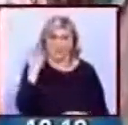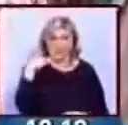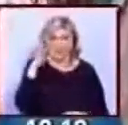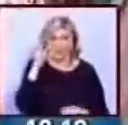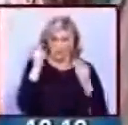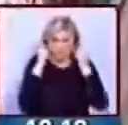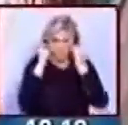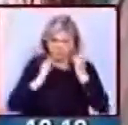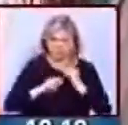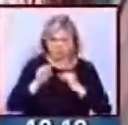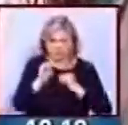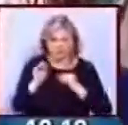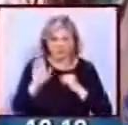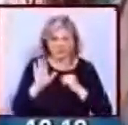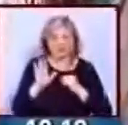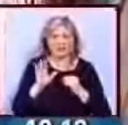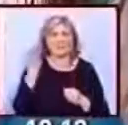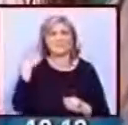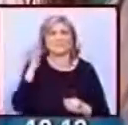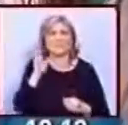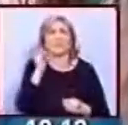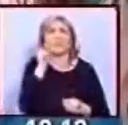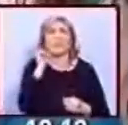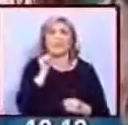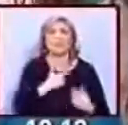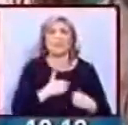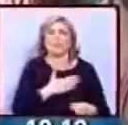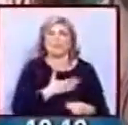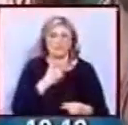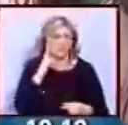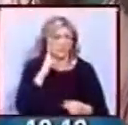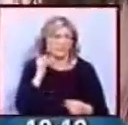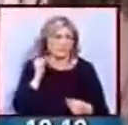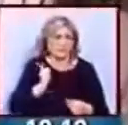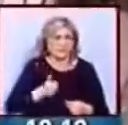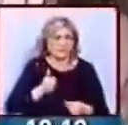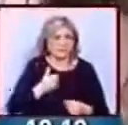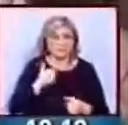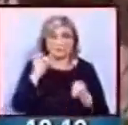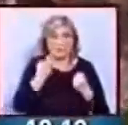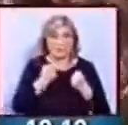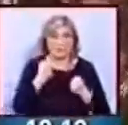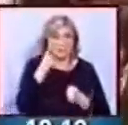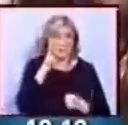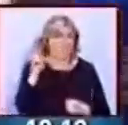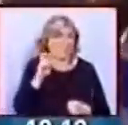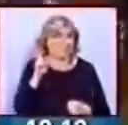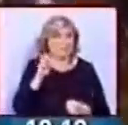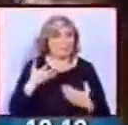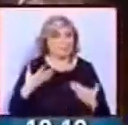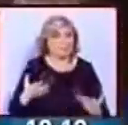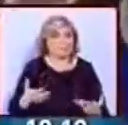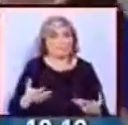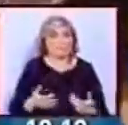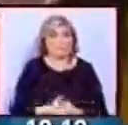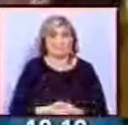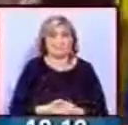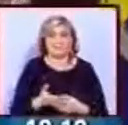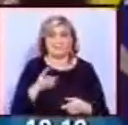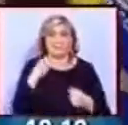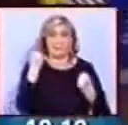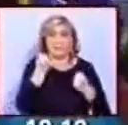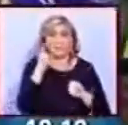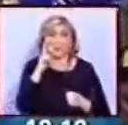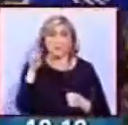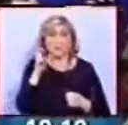estetoscópio? Já. Como é que está o coração do André? Estás a ouvi-lo bem? Eu não consigo ouvir. Ela não está a